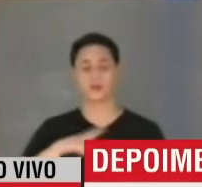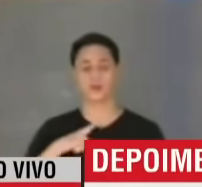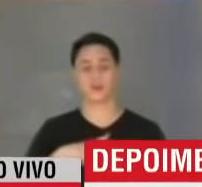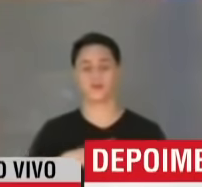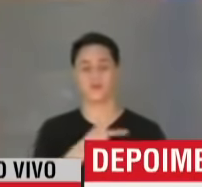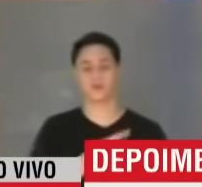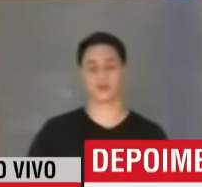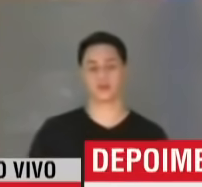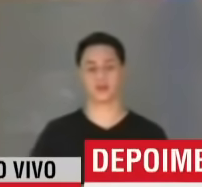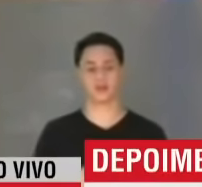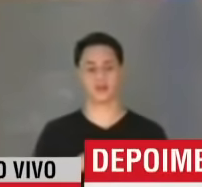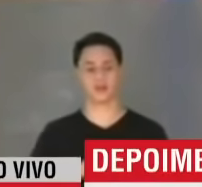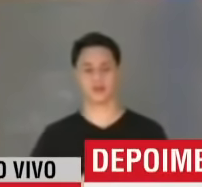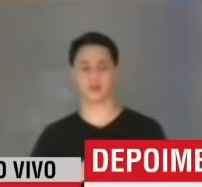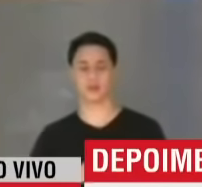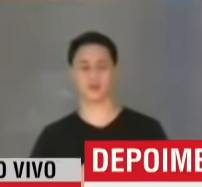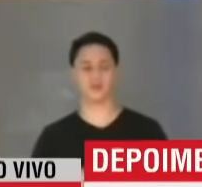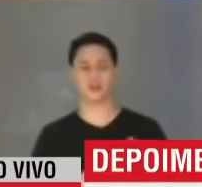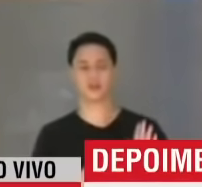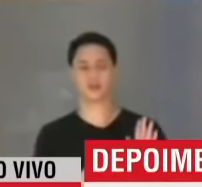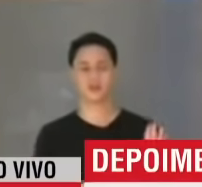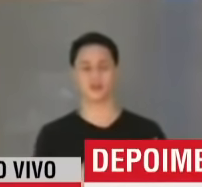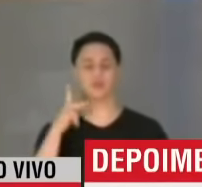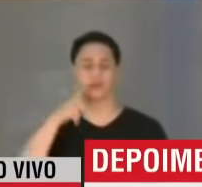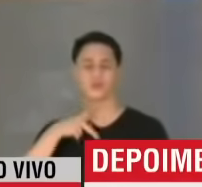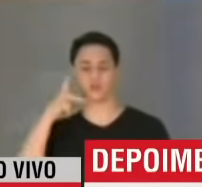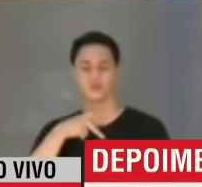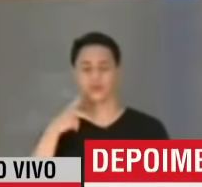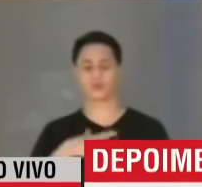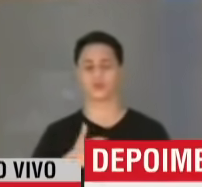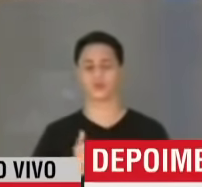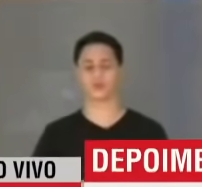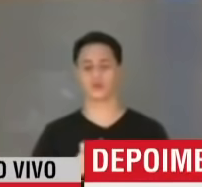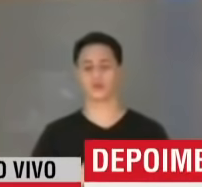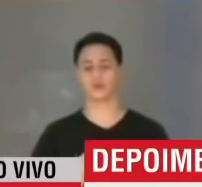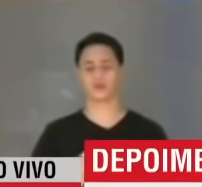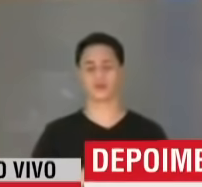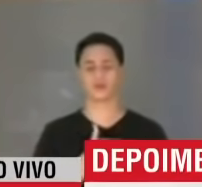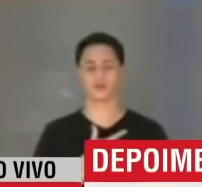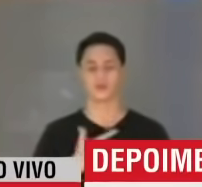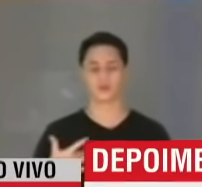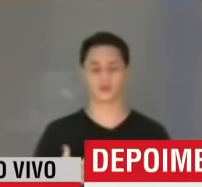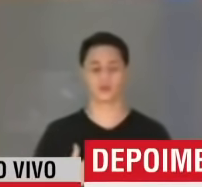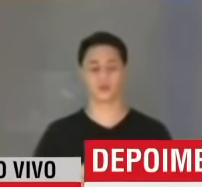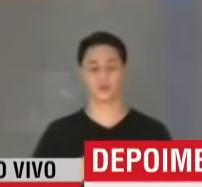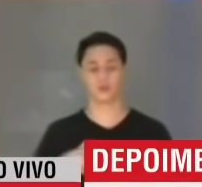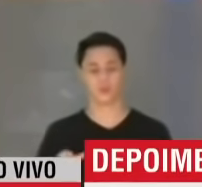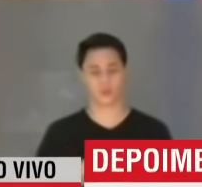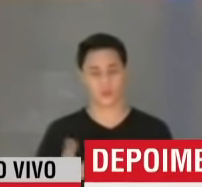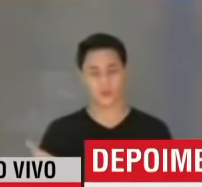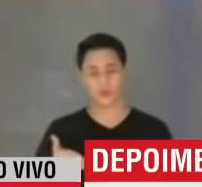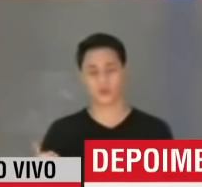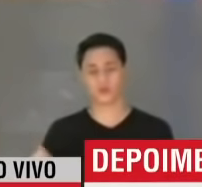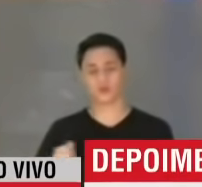um indicado político, dentro de um esquema político de ocupação de cargos. Muito bem, nós estamos ouvindo a fala do senador Alessandro Vieira,